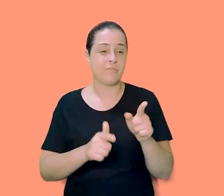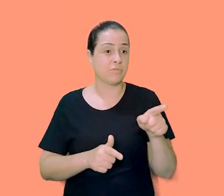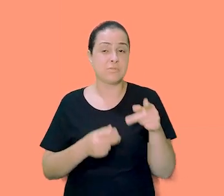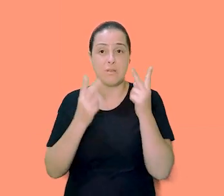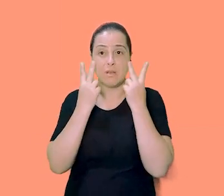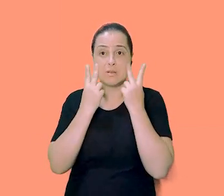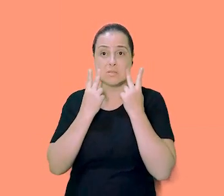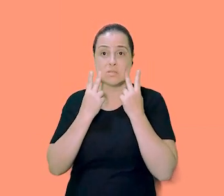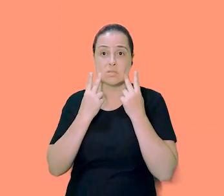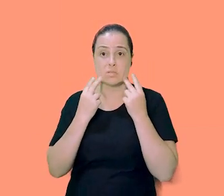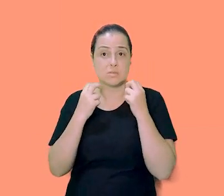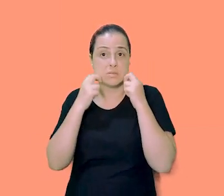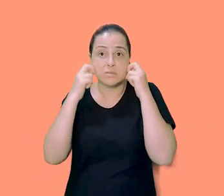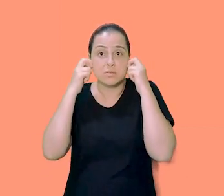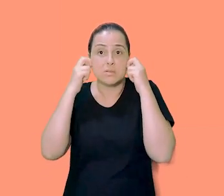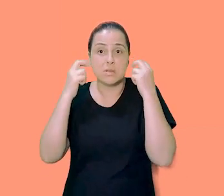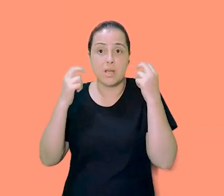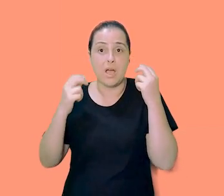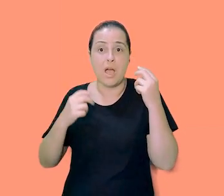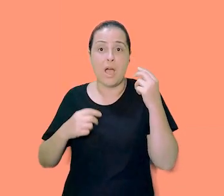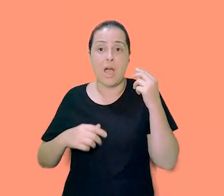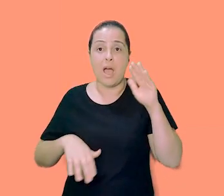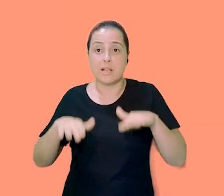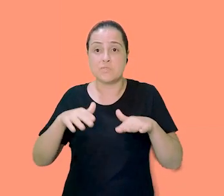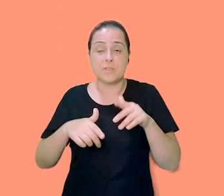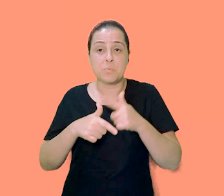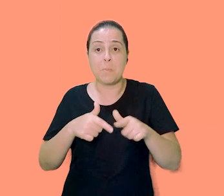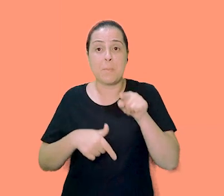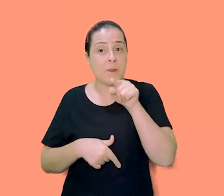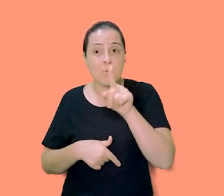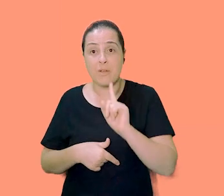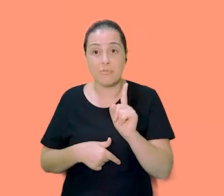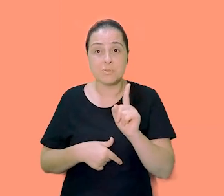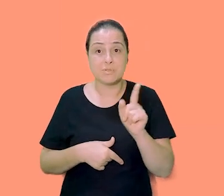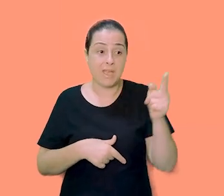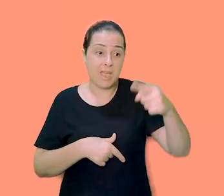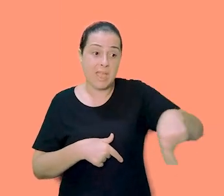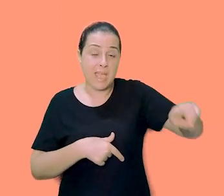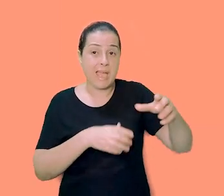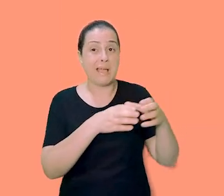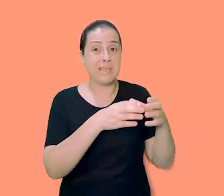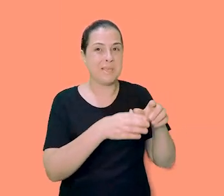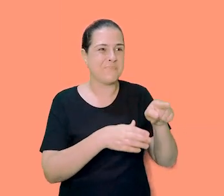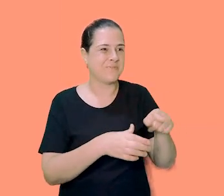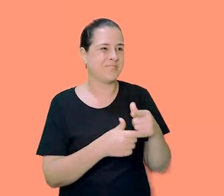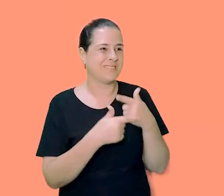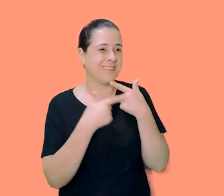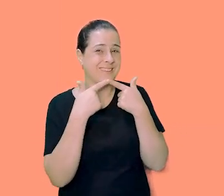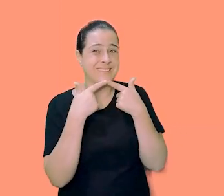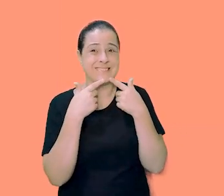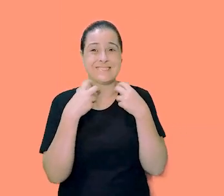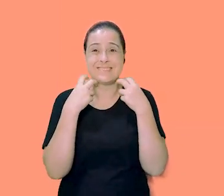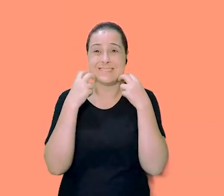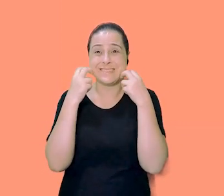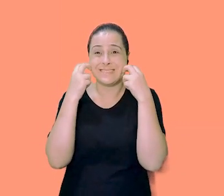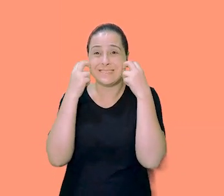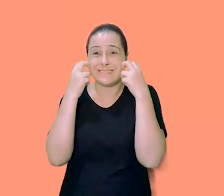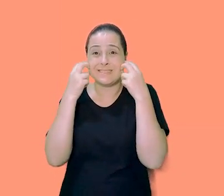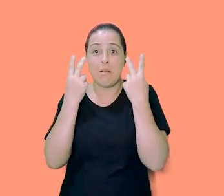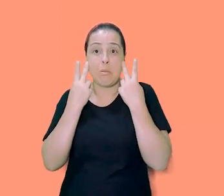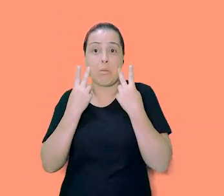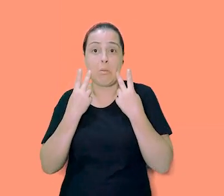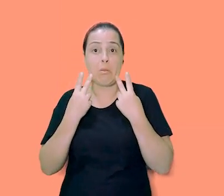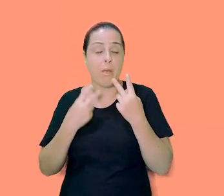vezes a piadinha não é com você, a piadinha é com a equipe. E quando um chefe ele faz uma piada com você, na frente da equipe, ele